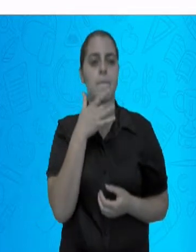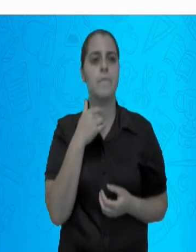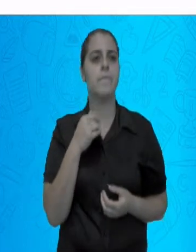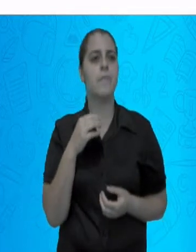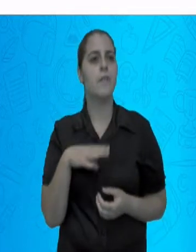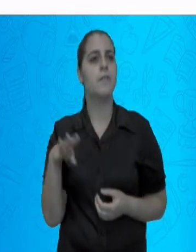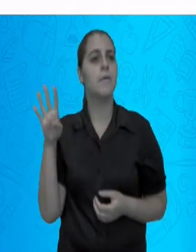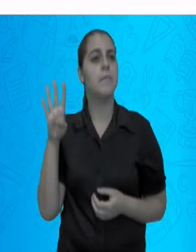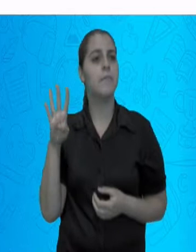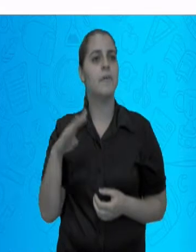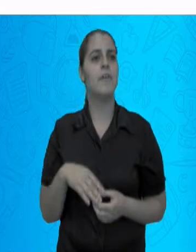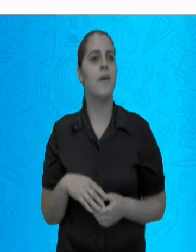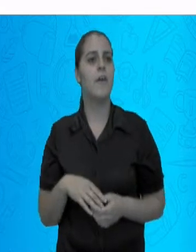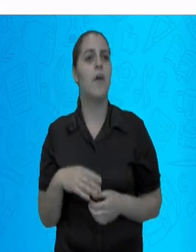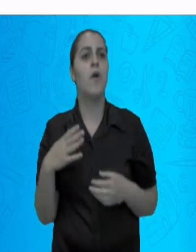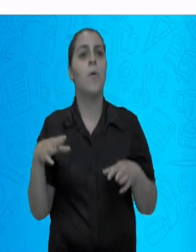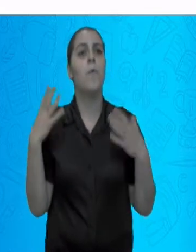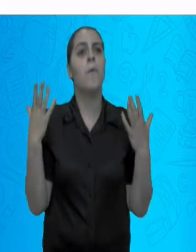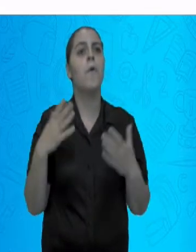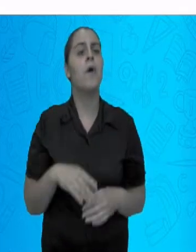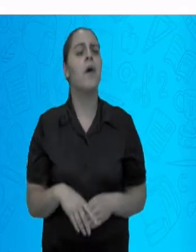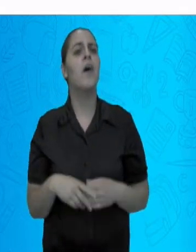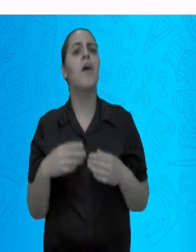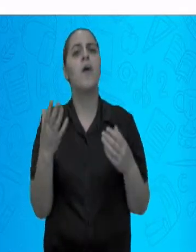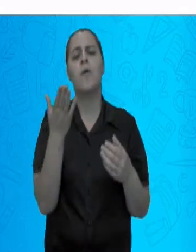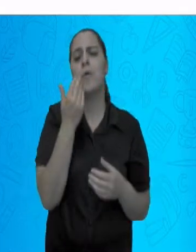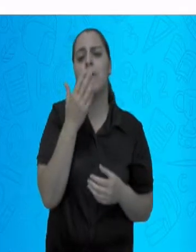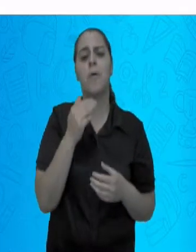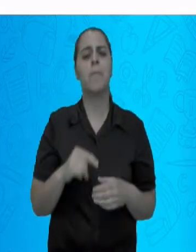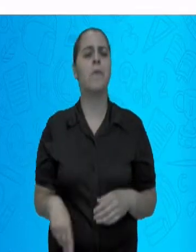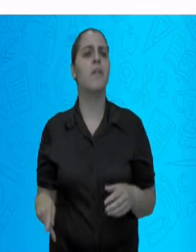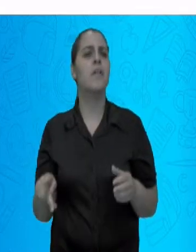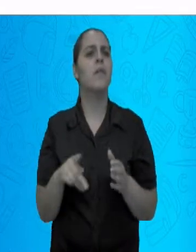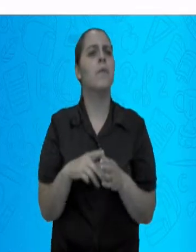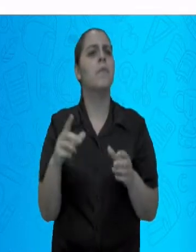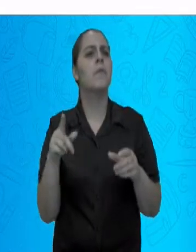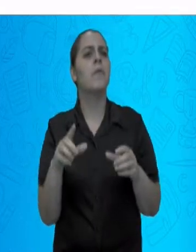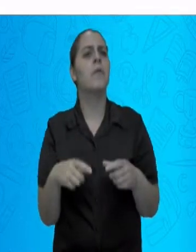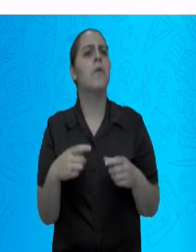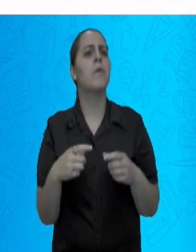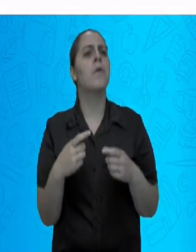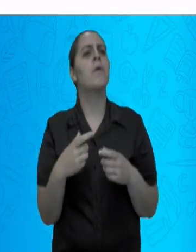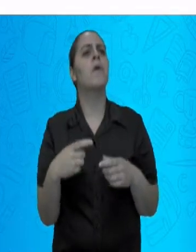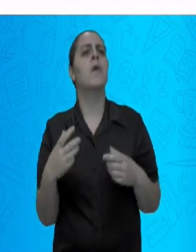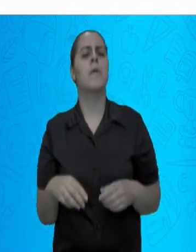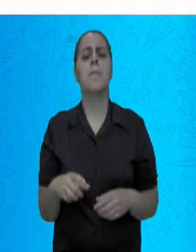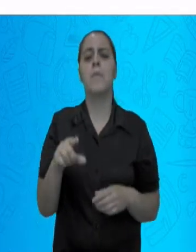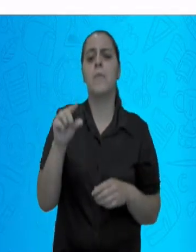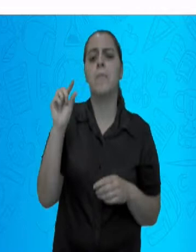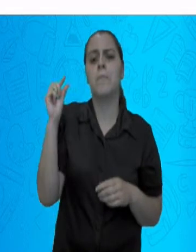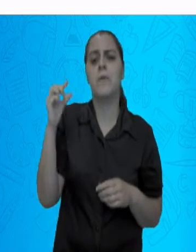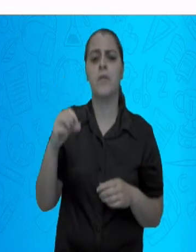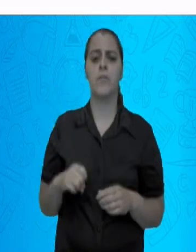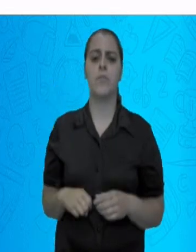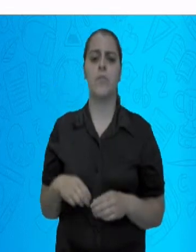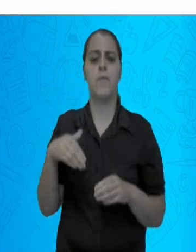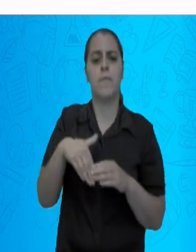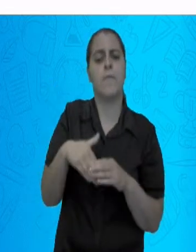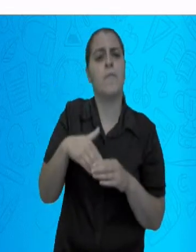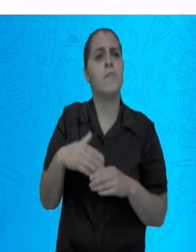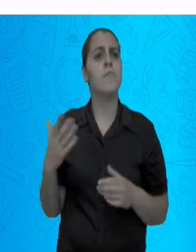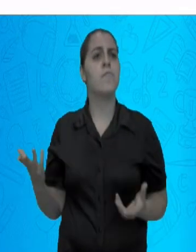A letra B, olha o que está perguntando. Qual a comida típica teve menor votação?